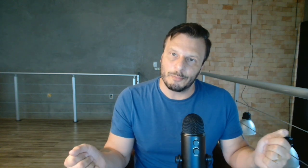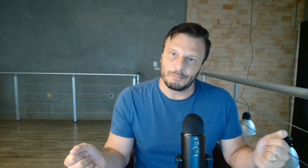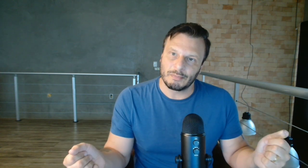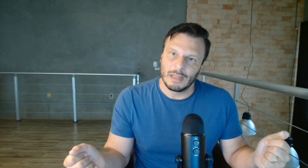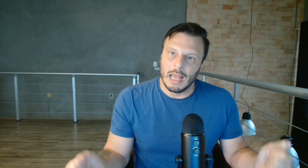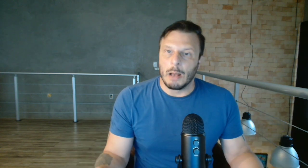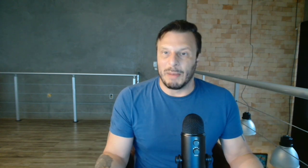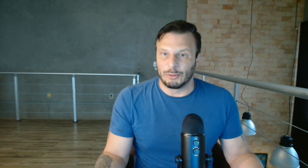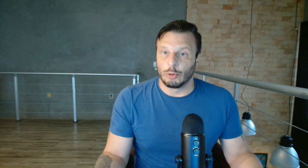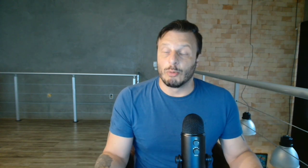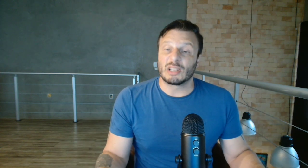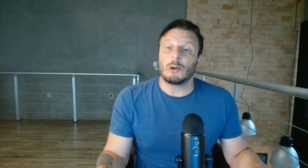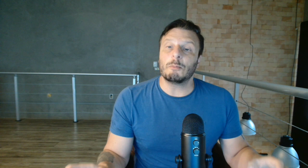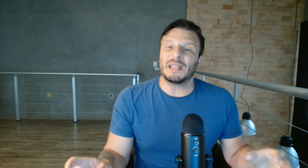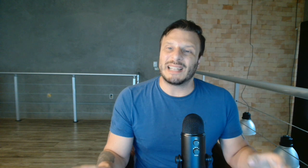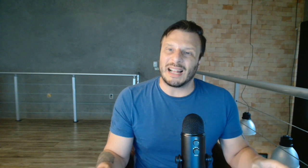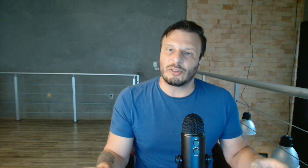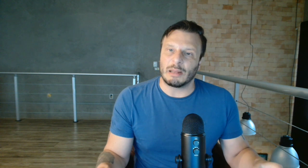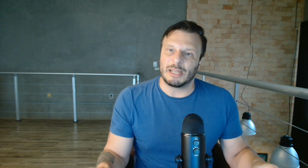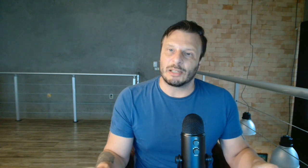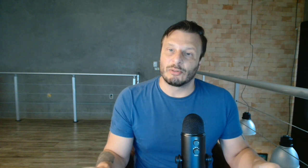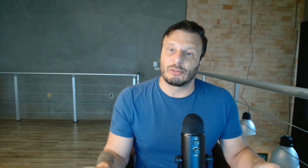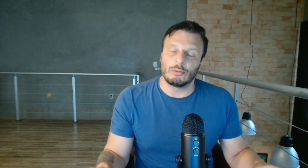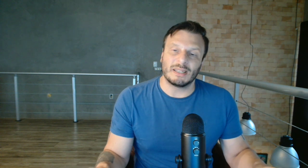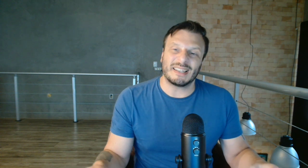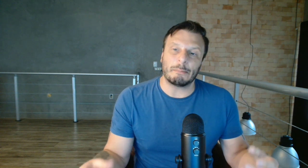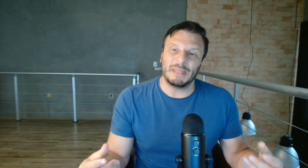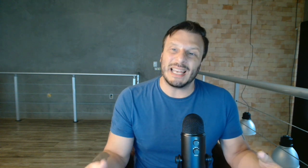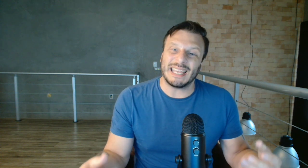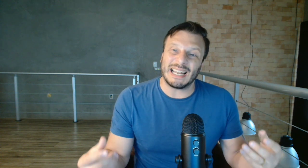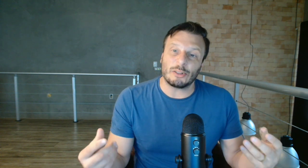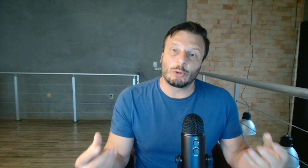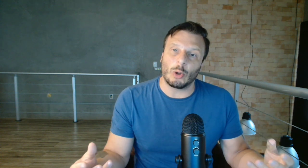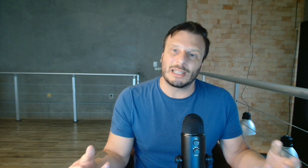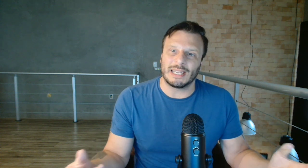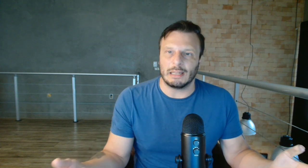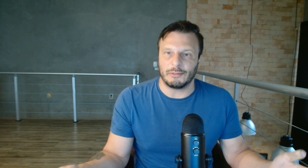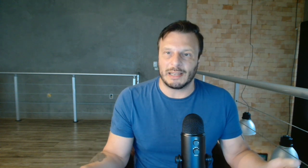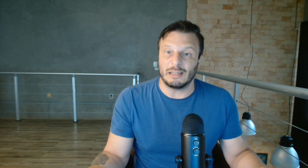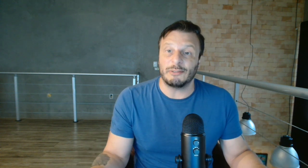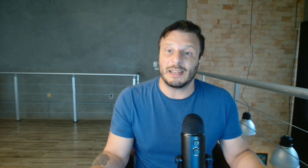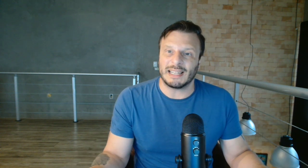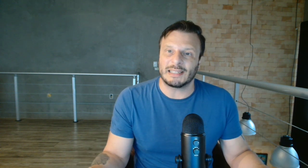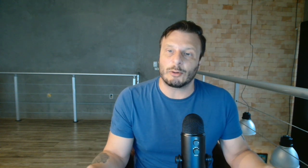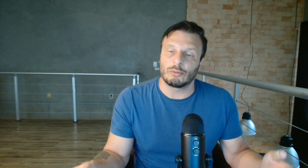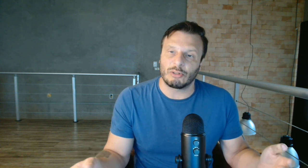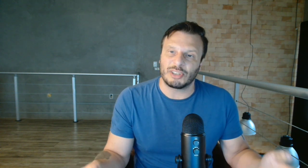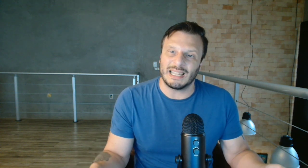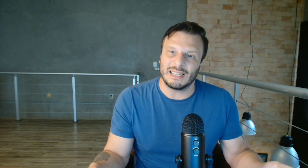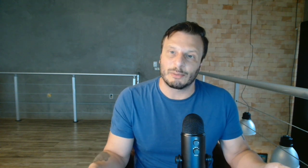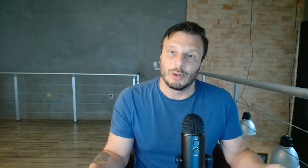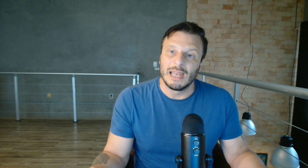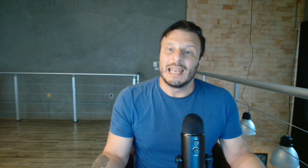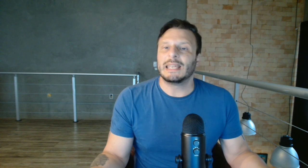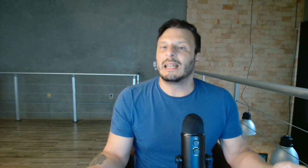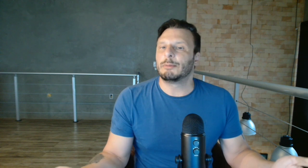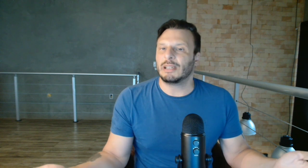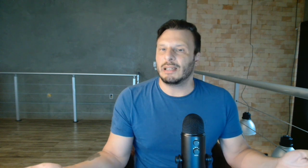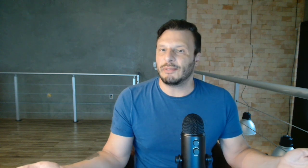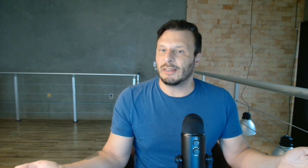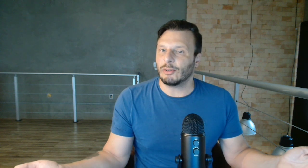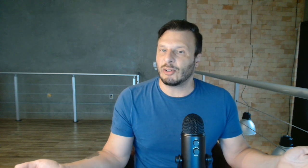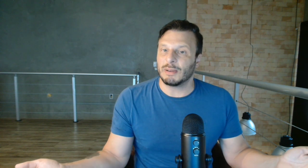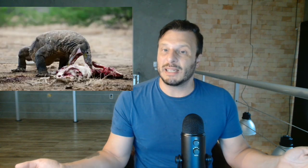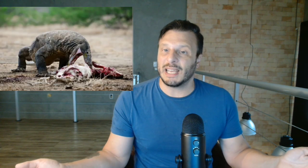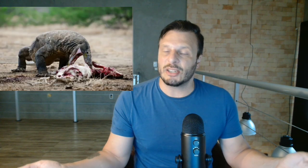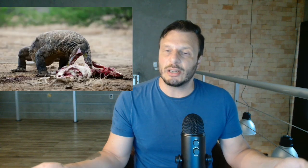infecção. Maduro mordeu um pedaço da América do Sul e sabia que ela toda iria ficar infectada com o socialismo e ele poderia